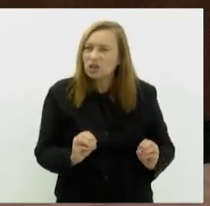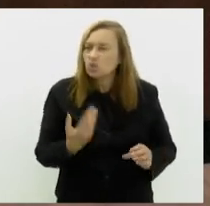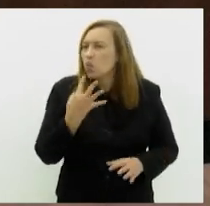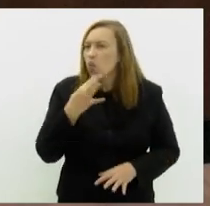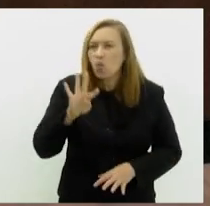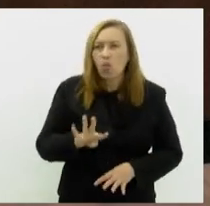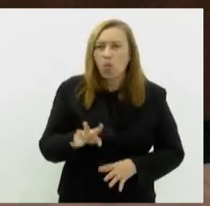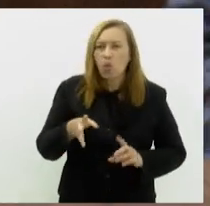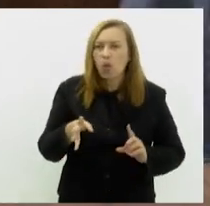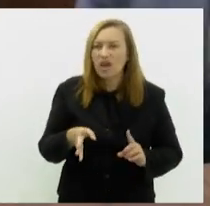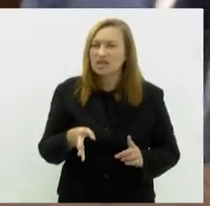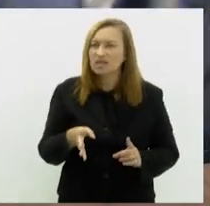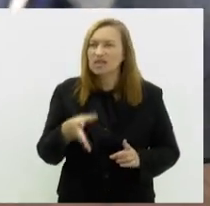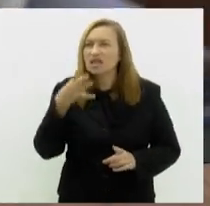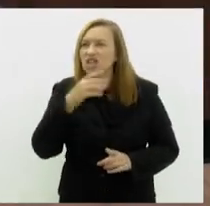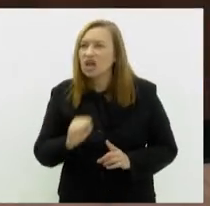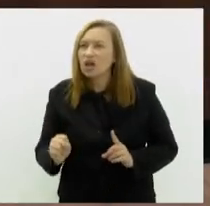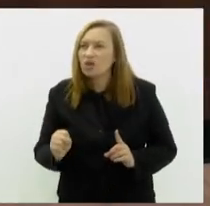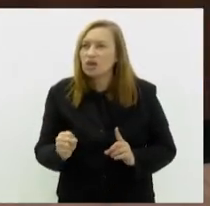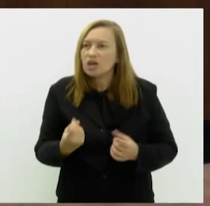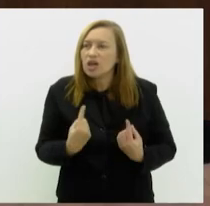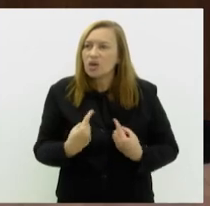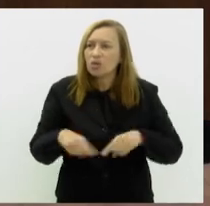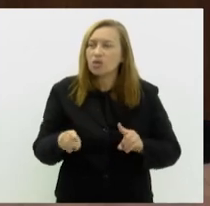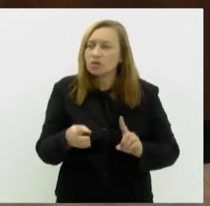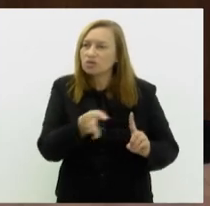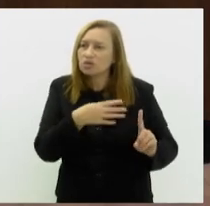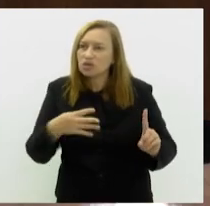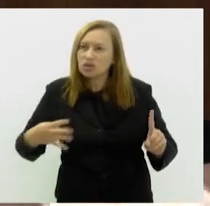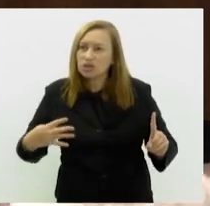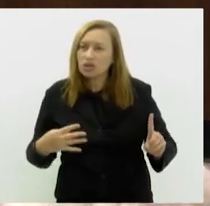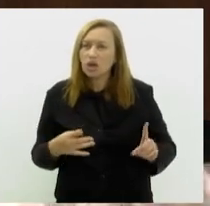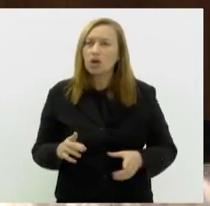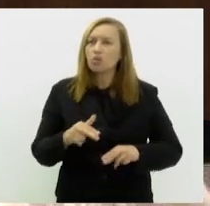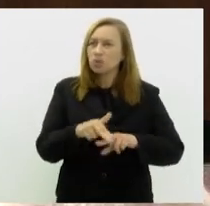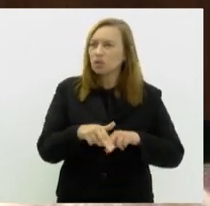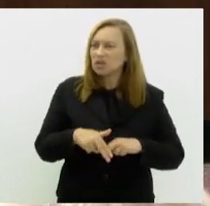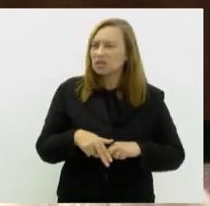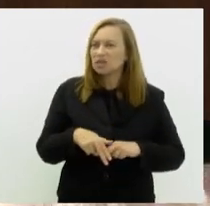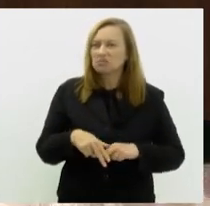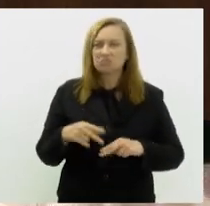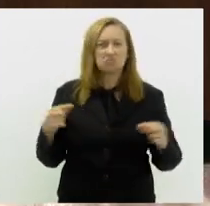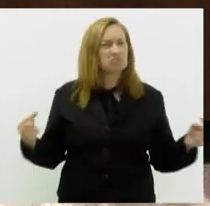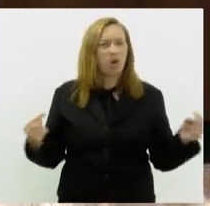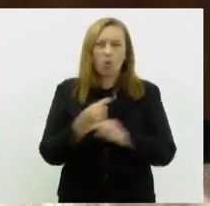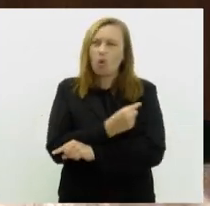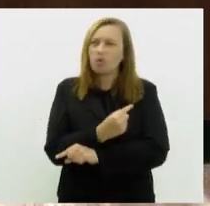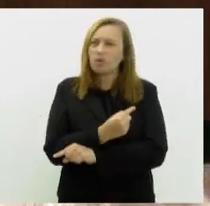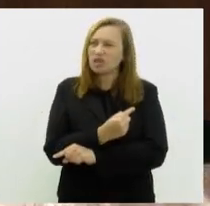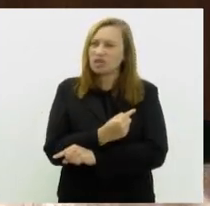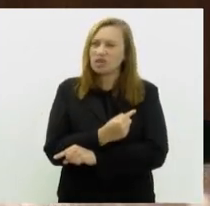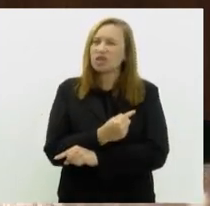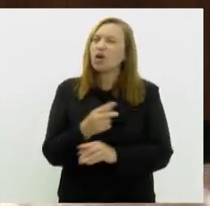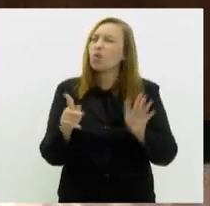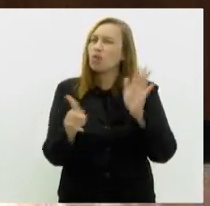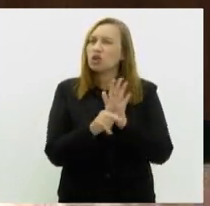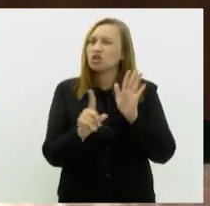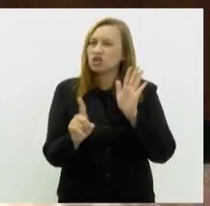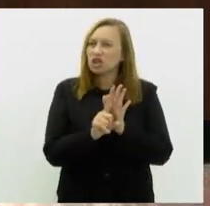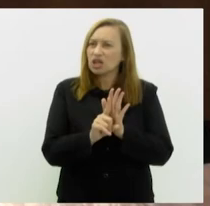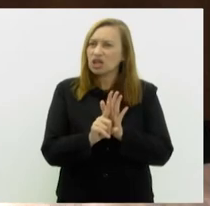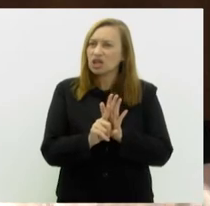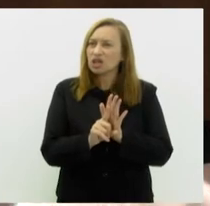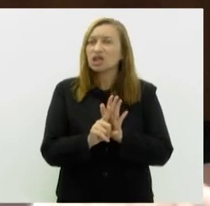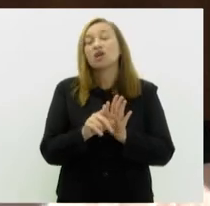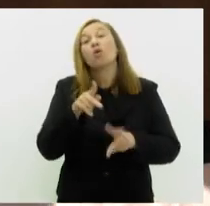os LGBTs e as mulheres. Portanto, não tem a ver uma coisa com a outra. Esse projeto é sobre